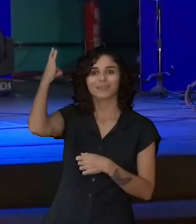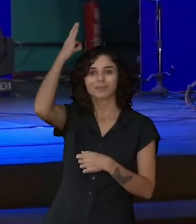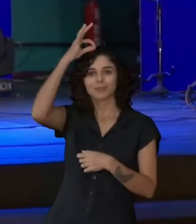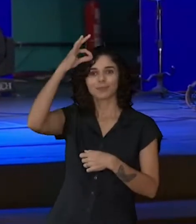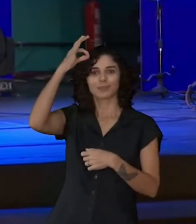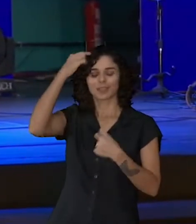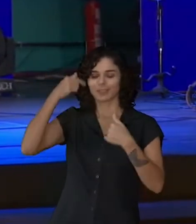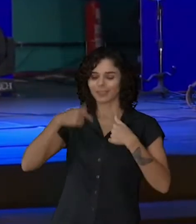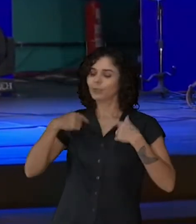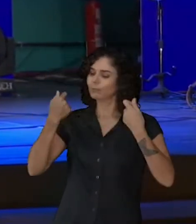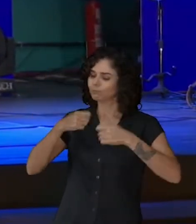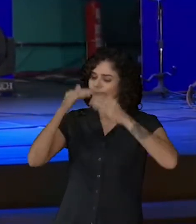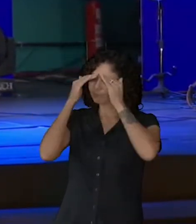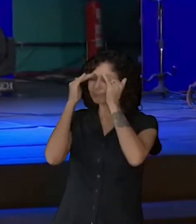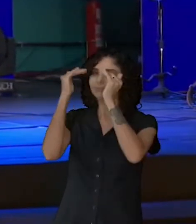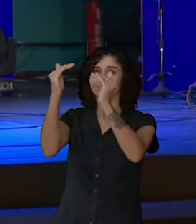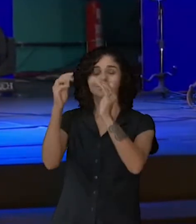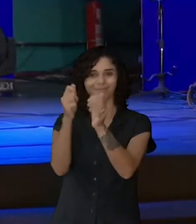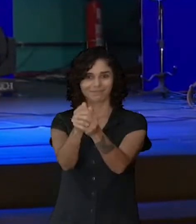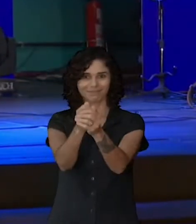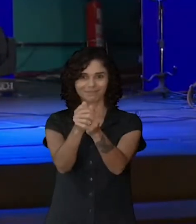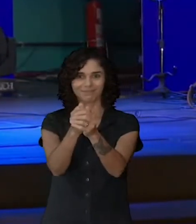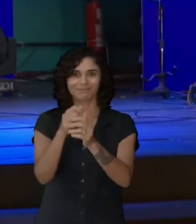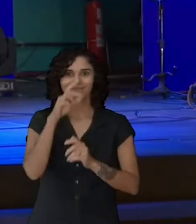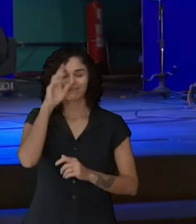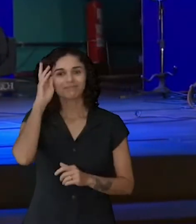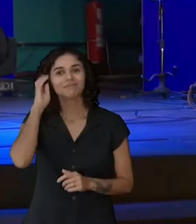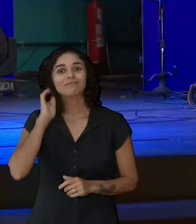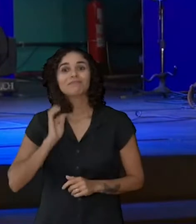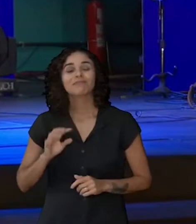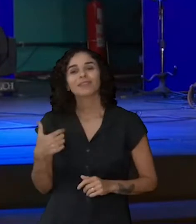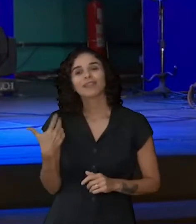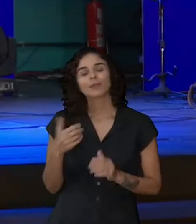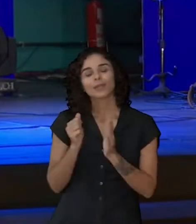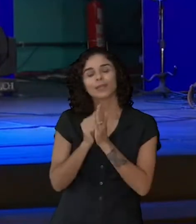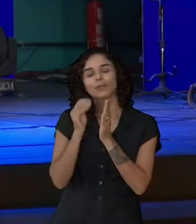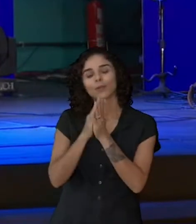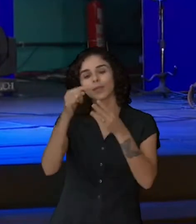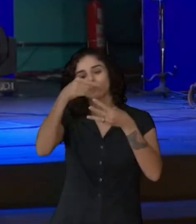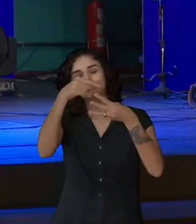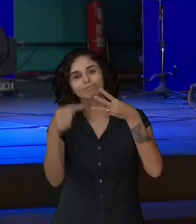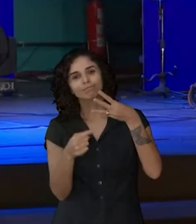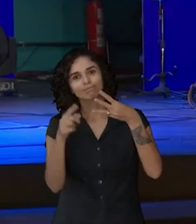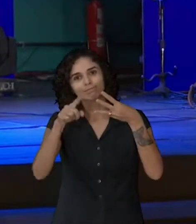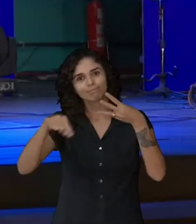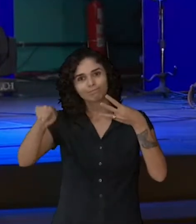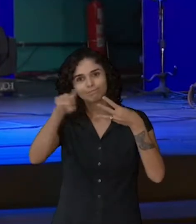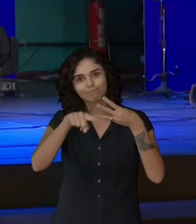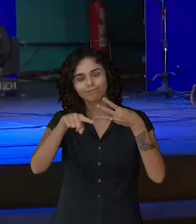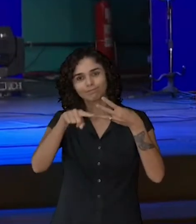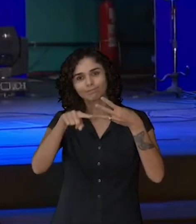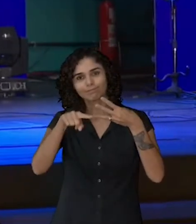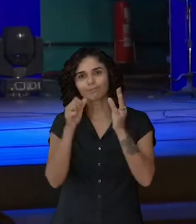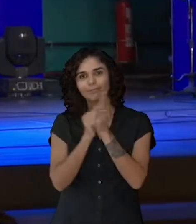Deus. Amém? Amém? Eu quero orar em 3 situações por vocês.